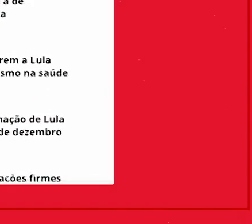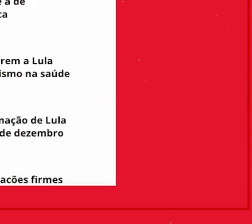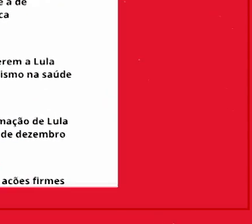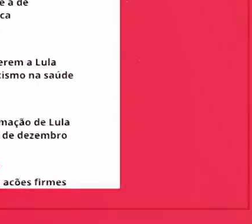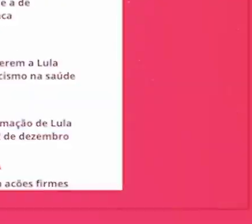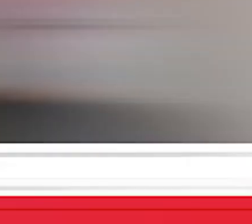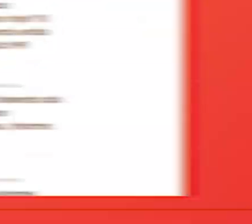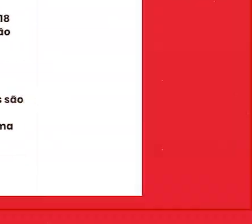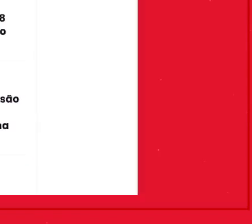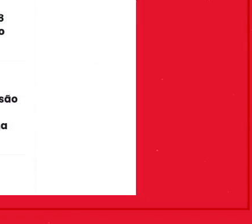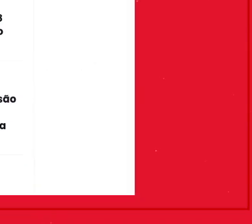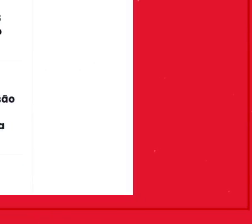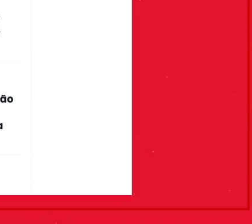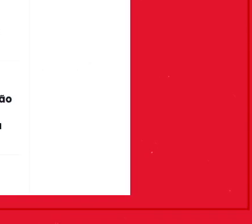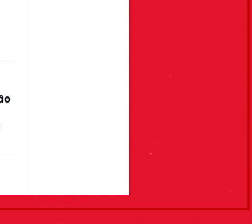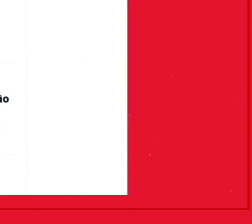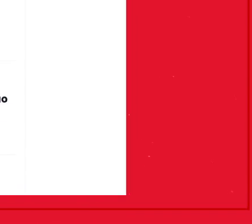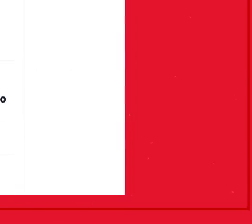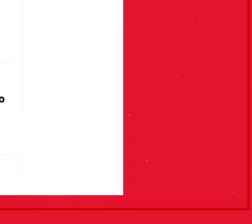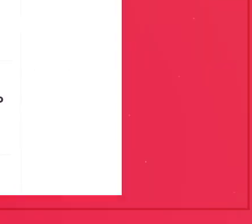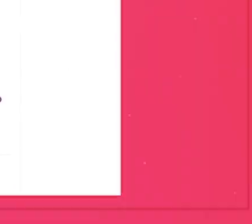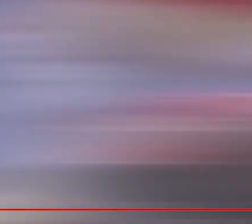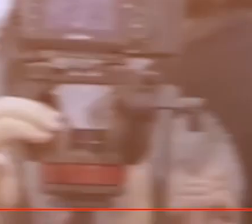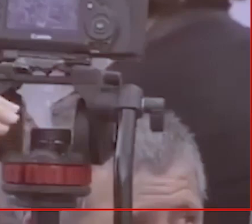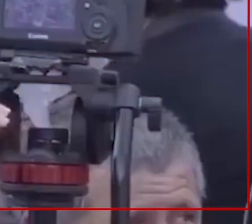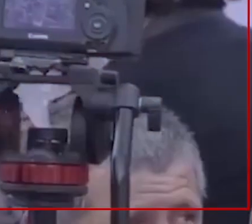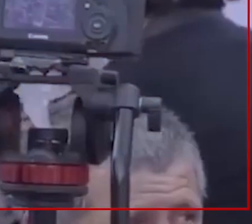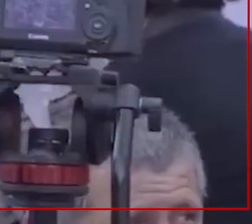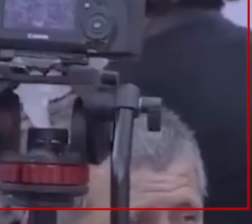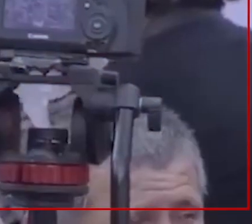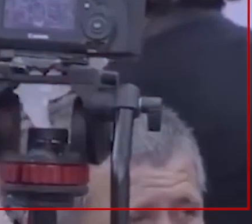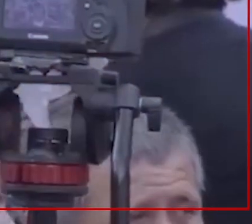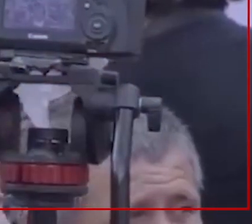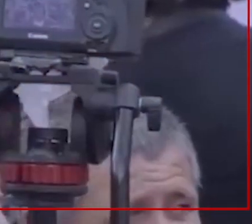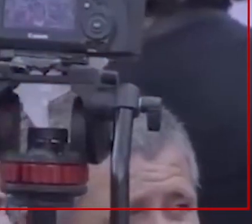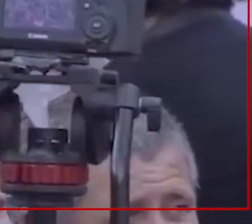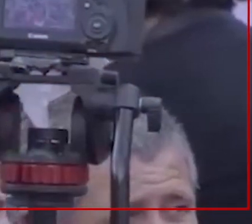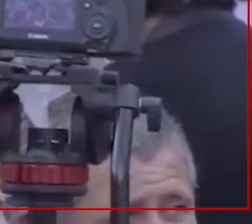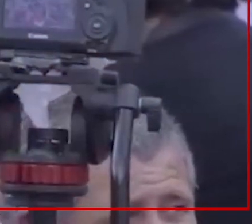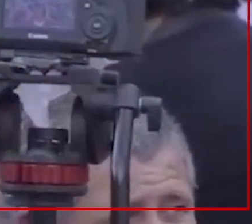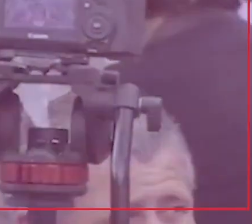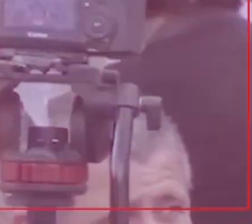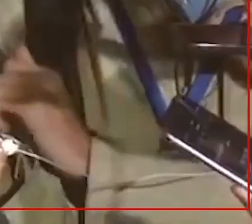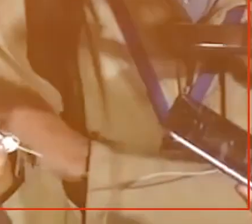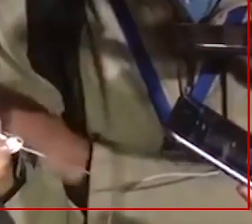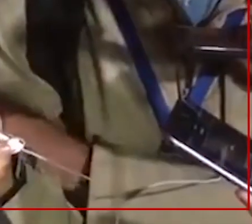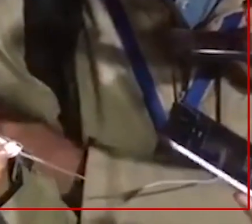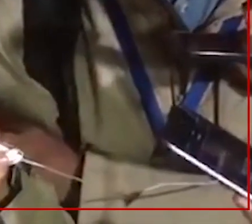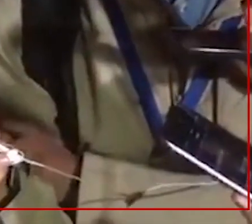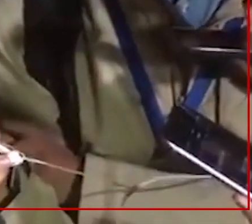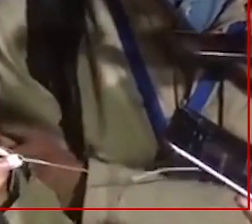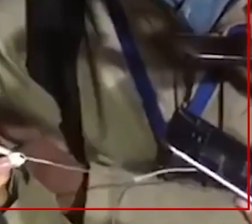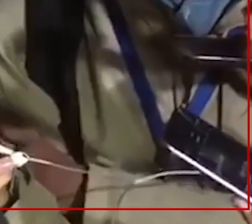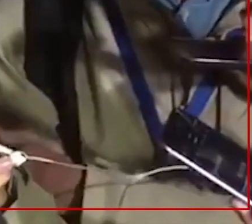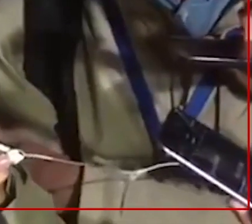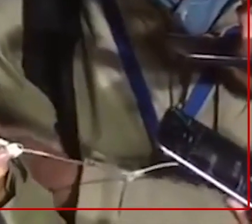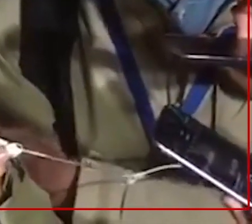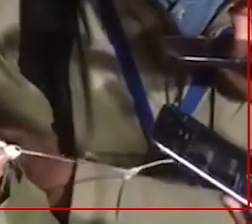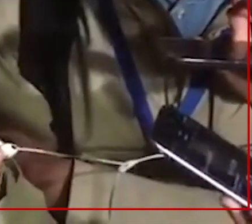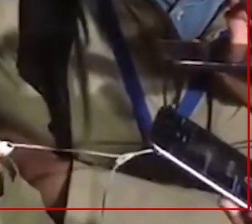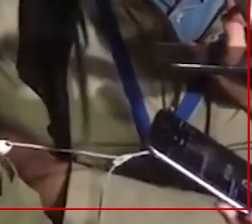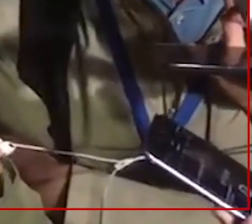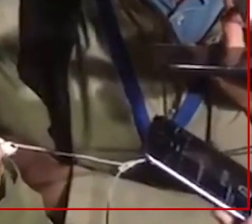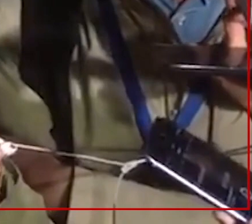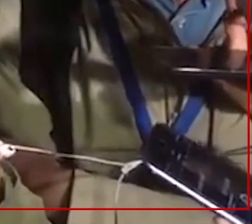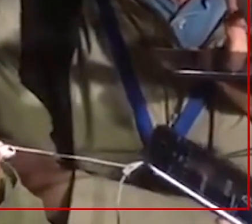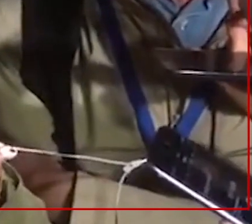pelo judiciário. À frente desse movimento, a presidenta do PT, Gleisi Hoffmann. As pessoas querem vir manifestar